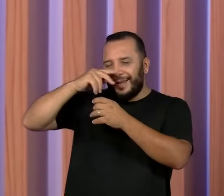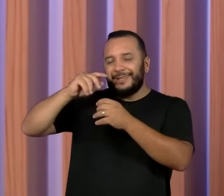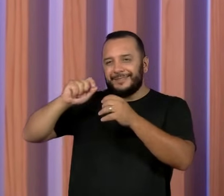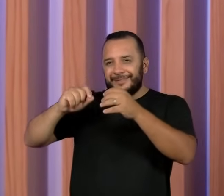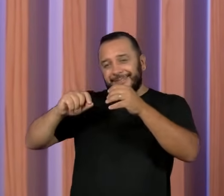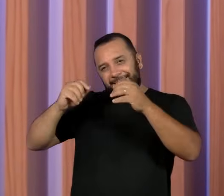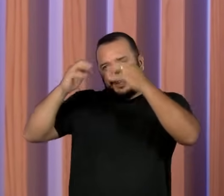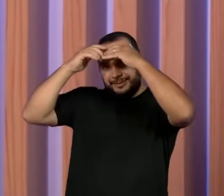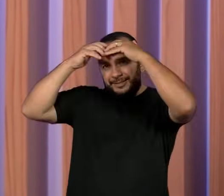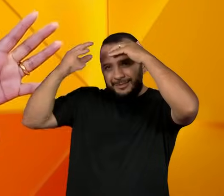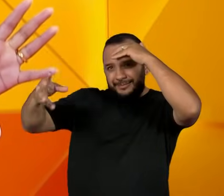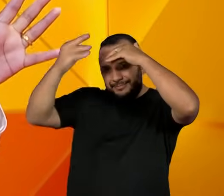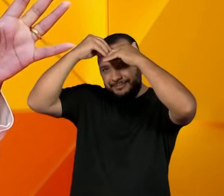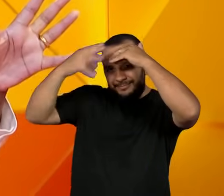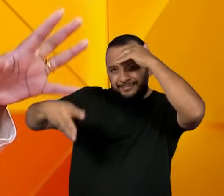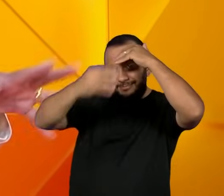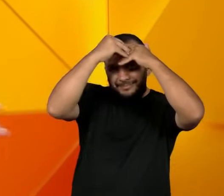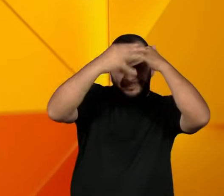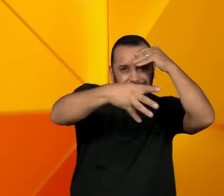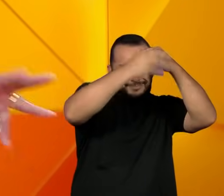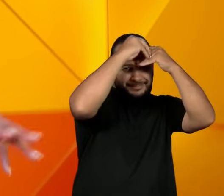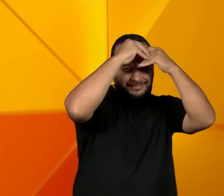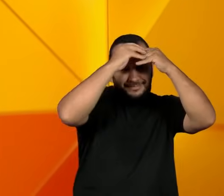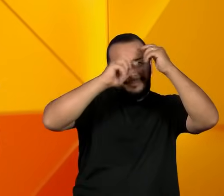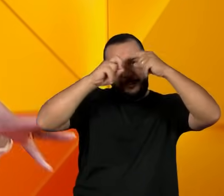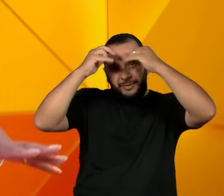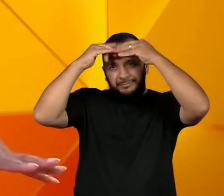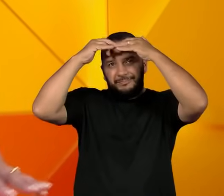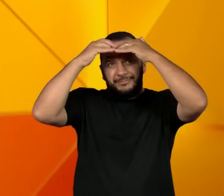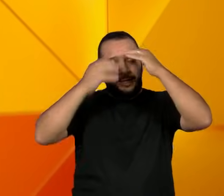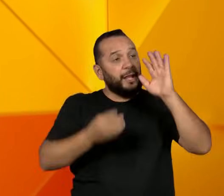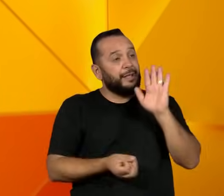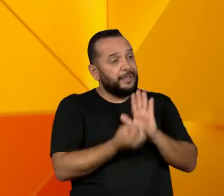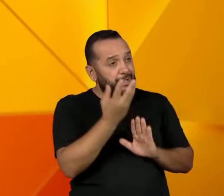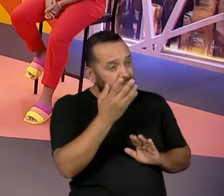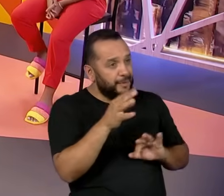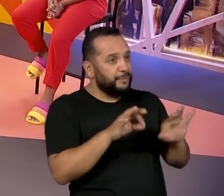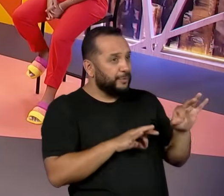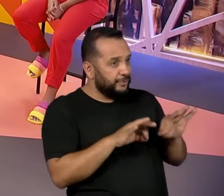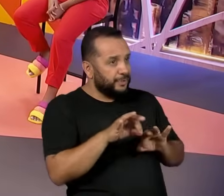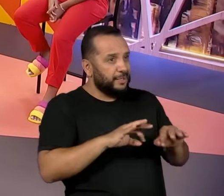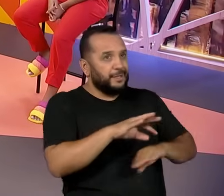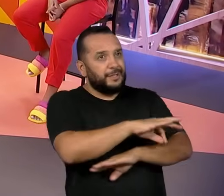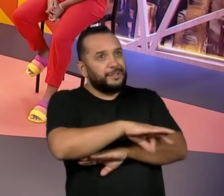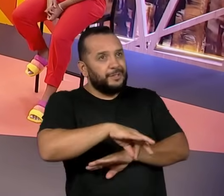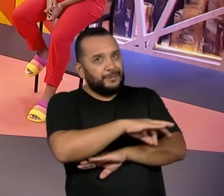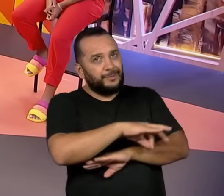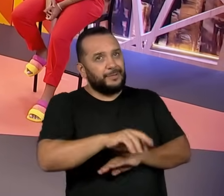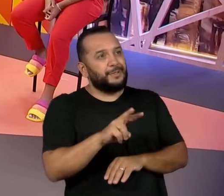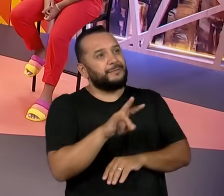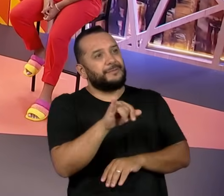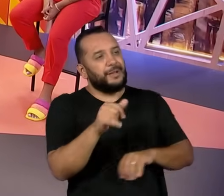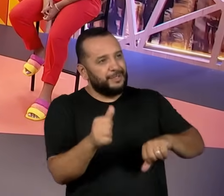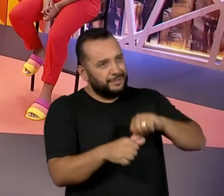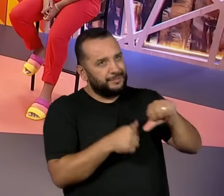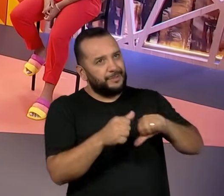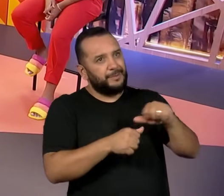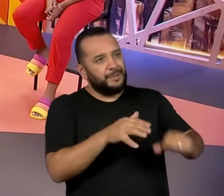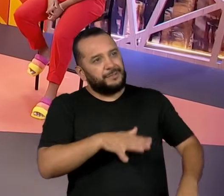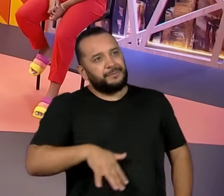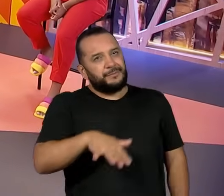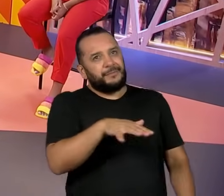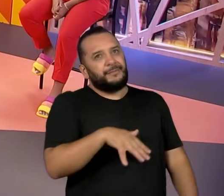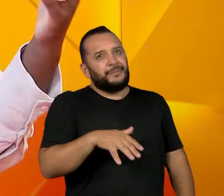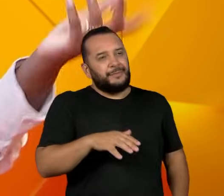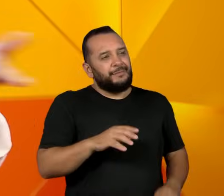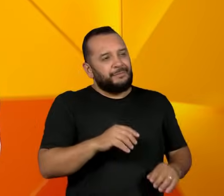esse momento. E aparece na hora de criar ali um projeto de arquitetura. Exato. Que vai transformar um ambiente, né?